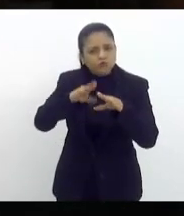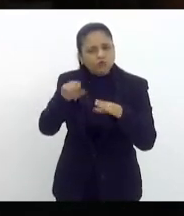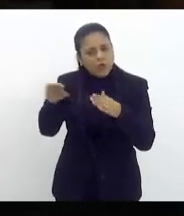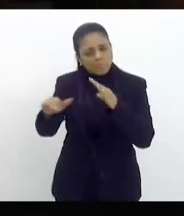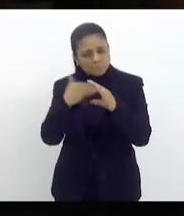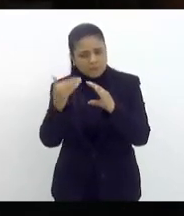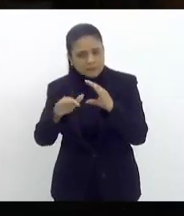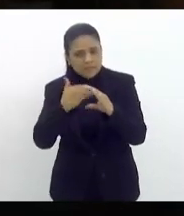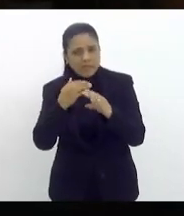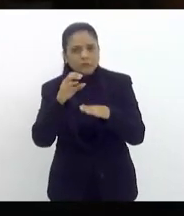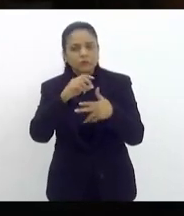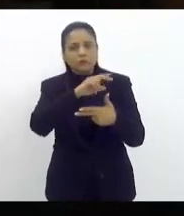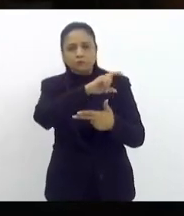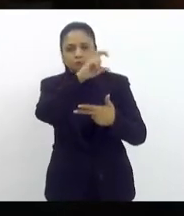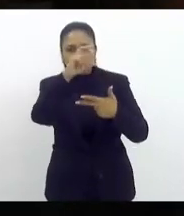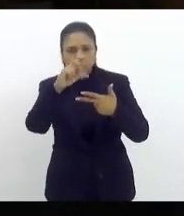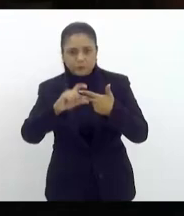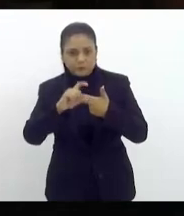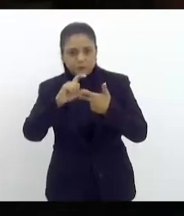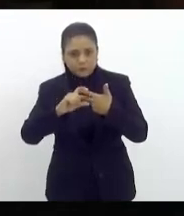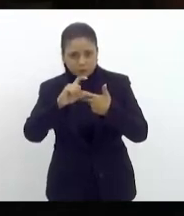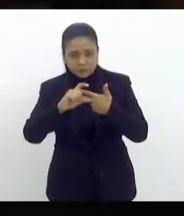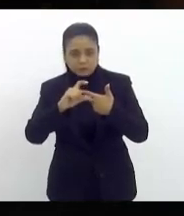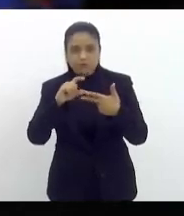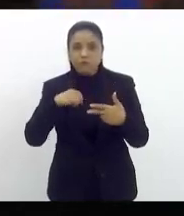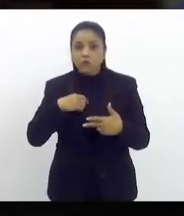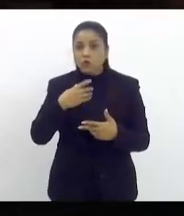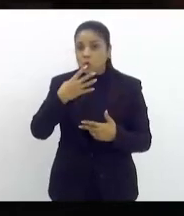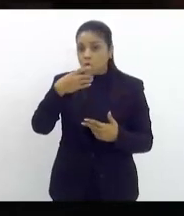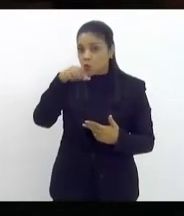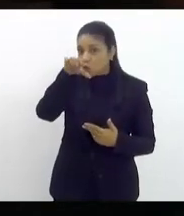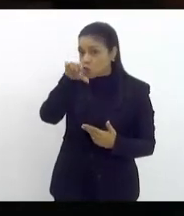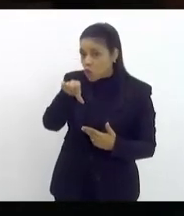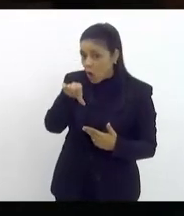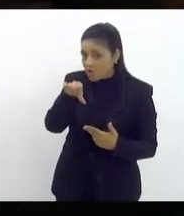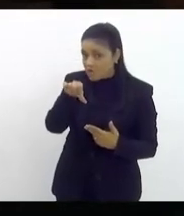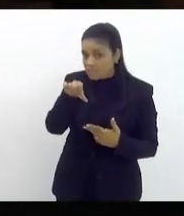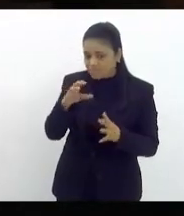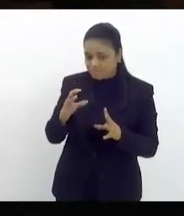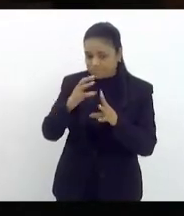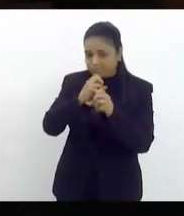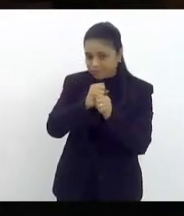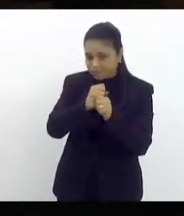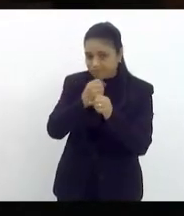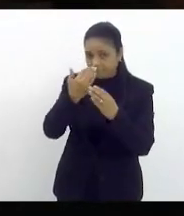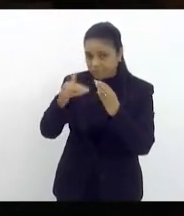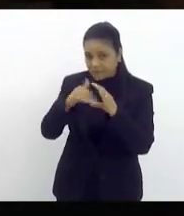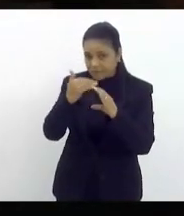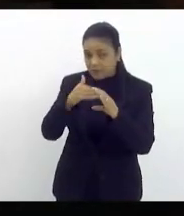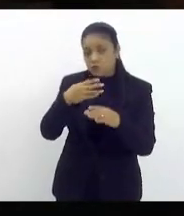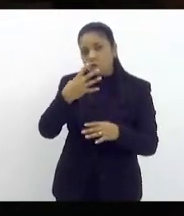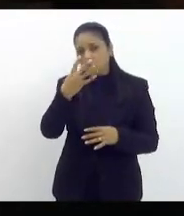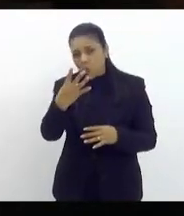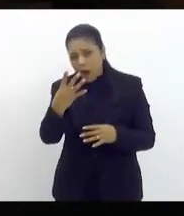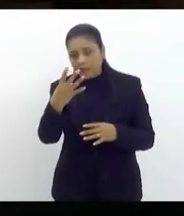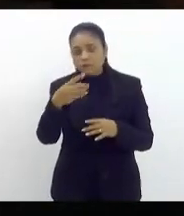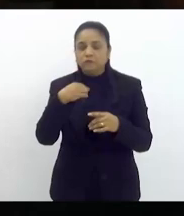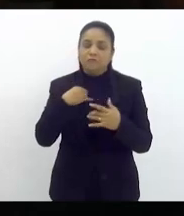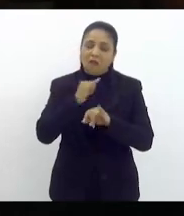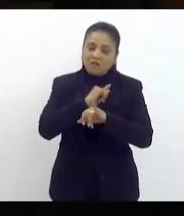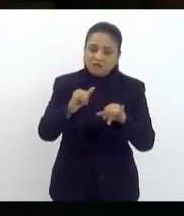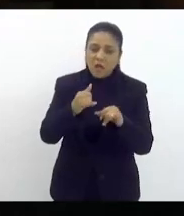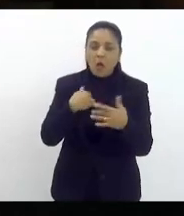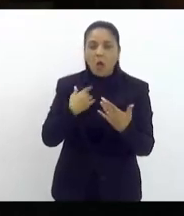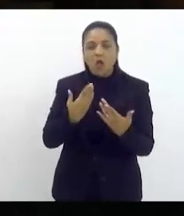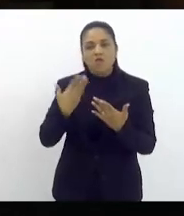Executivo. Do total de nove, quatro foram uma para comunicar a ausência por viagem, a outra,